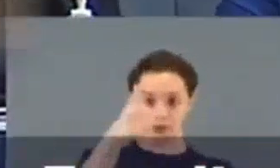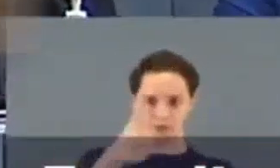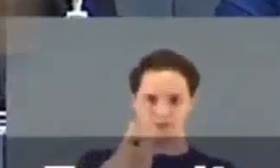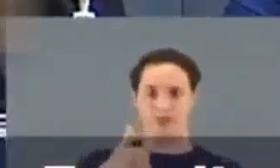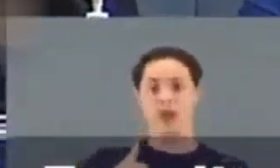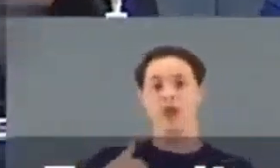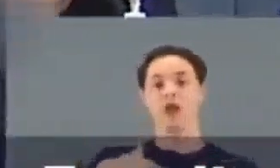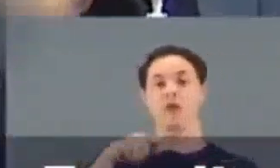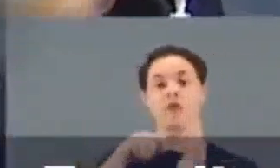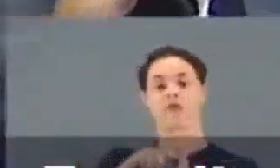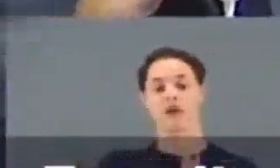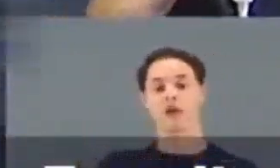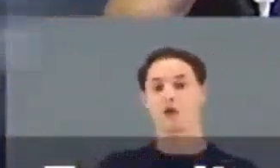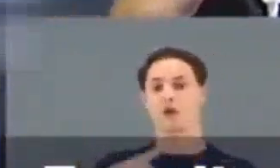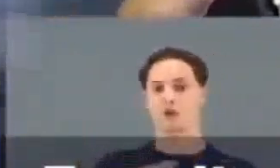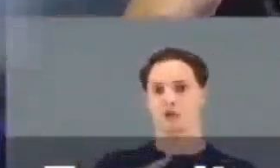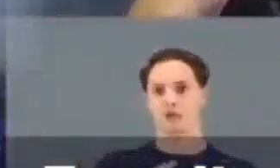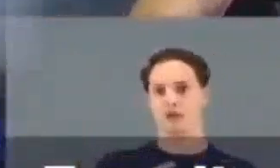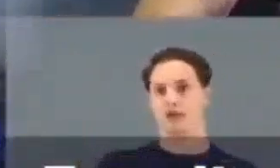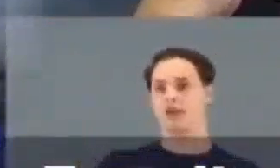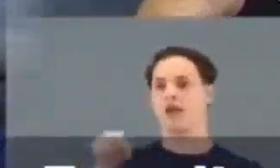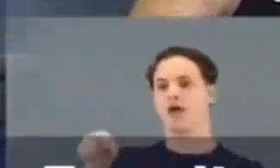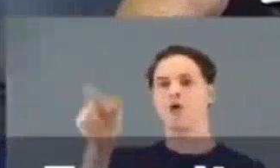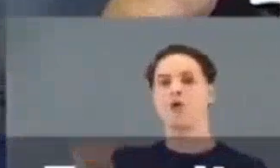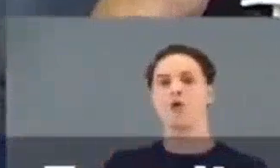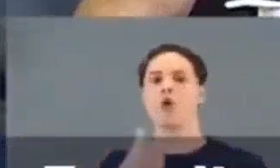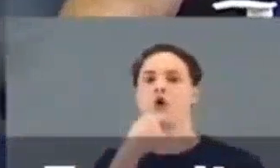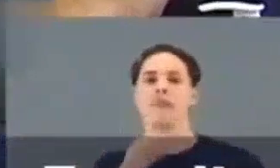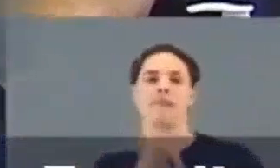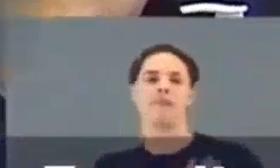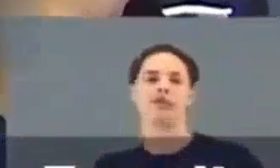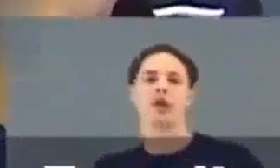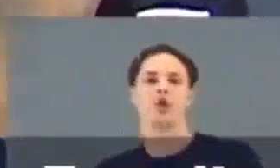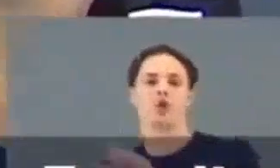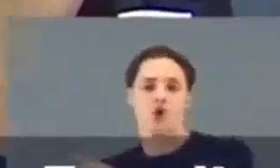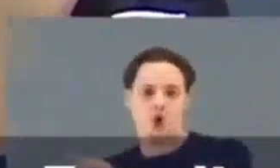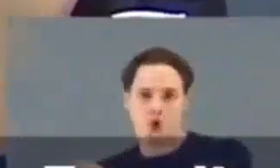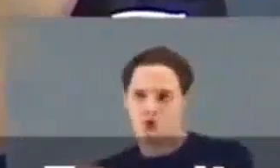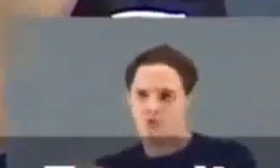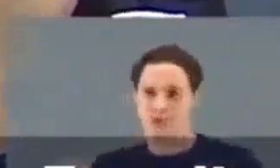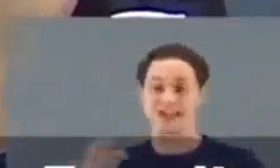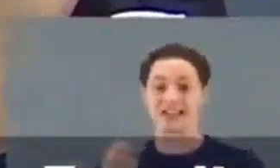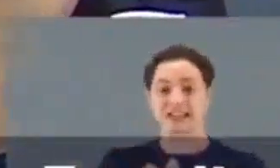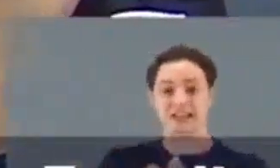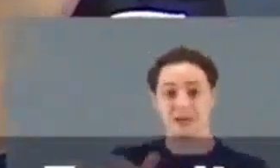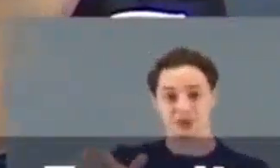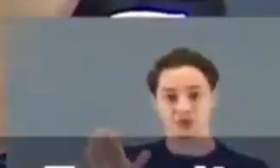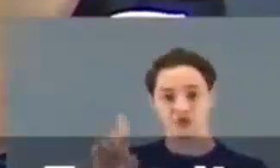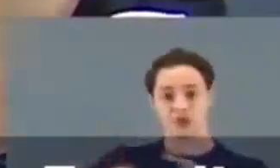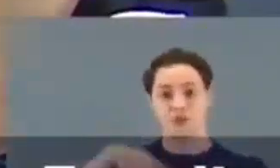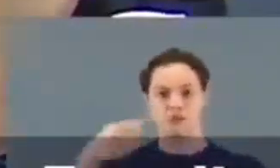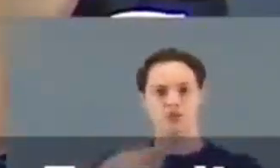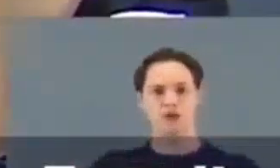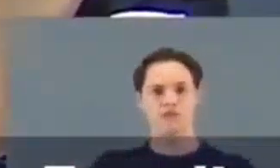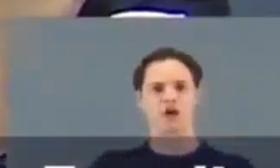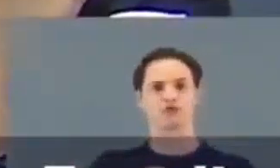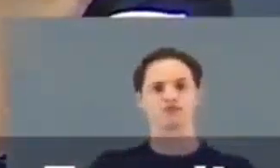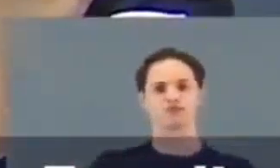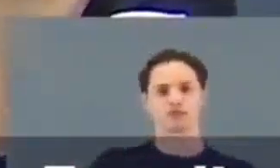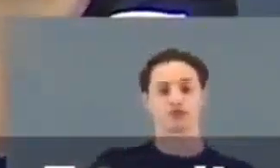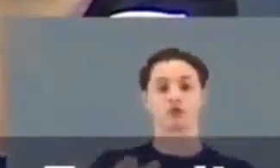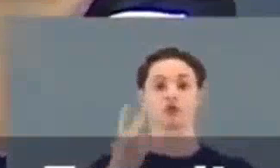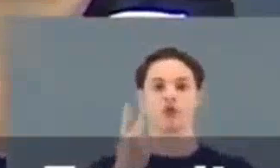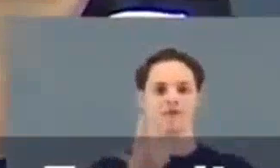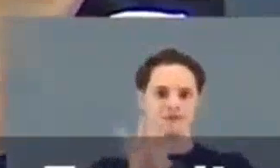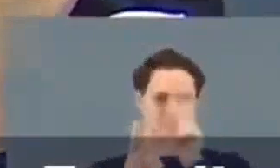era o chefe, um policial corrupto, que foi demitido por corrupção e depois ele recebeu uma nota de culpa, ou seja, foi demitido por 2